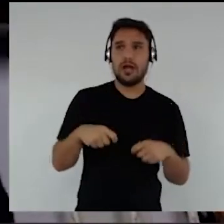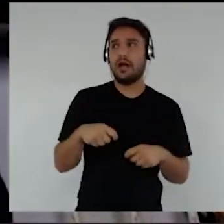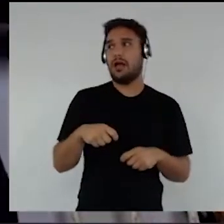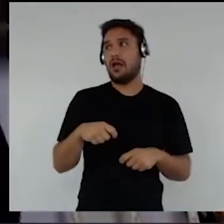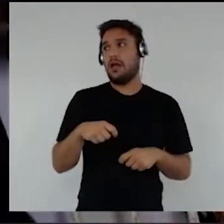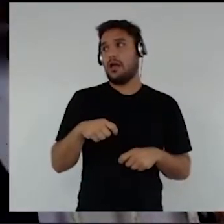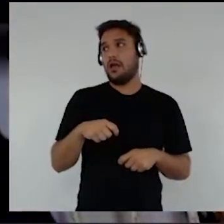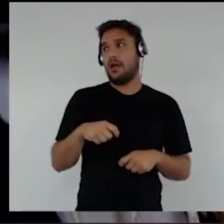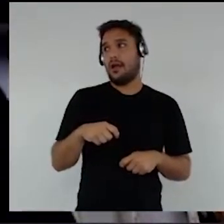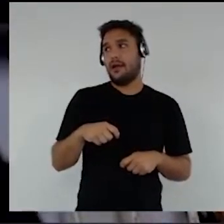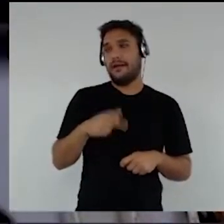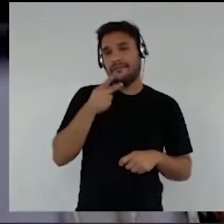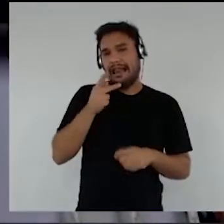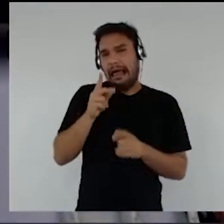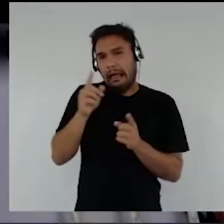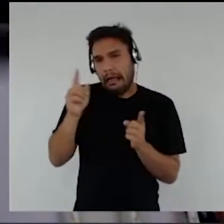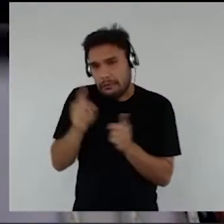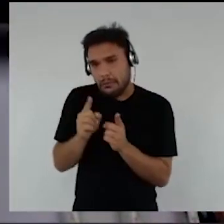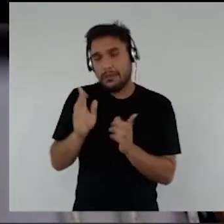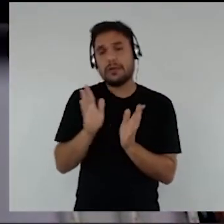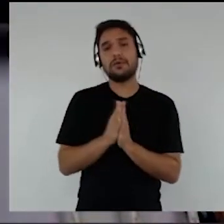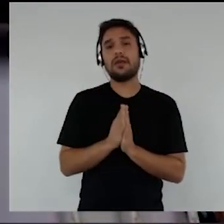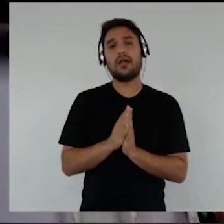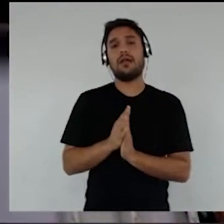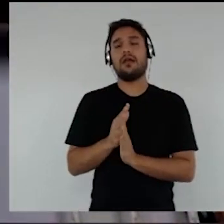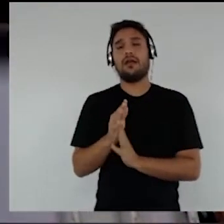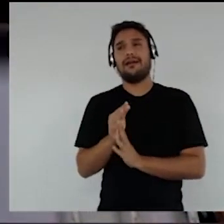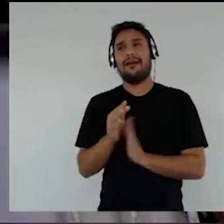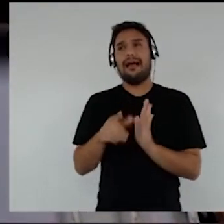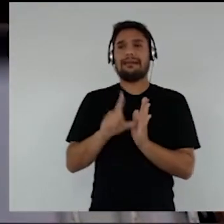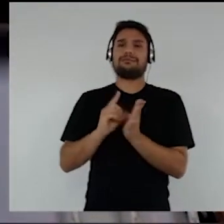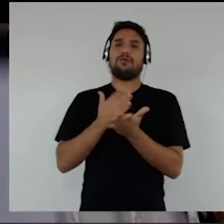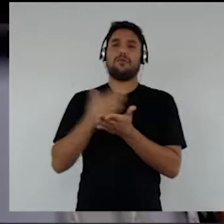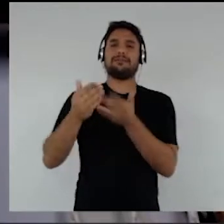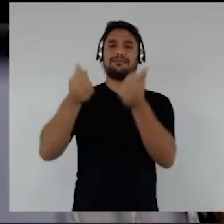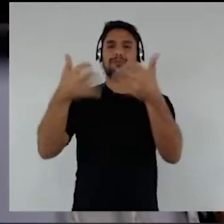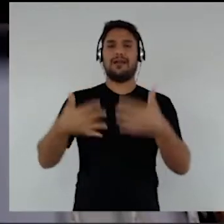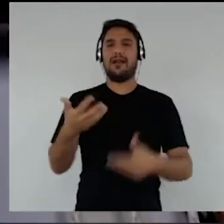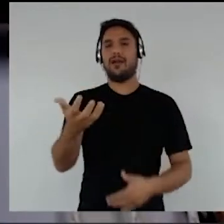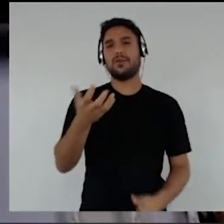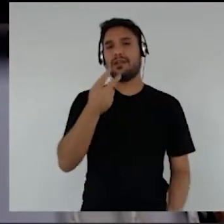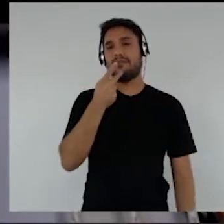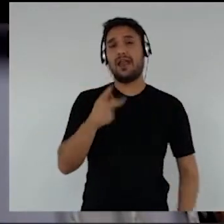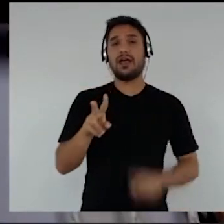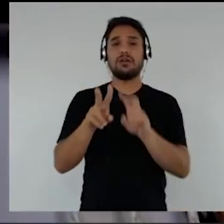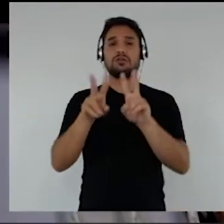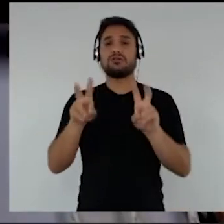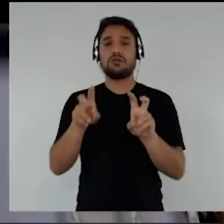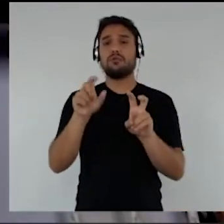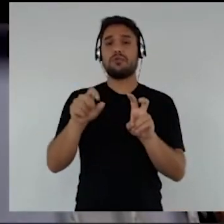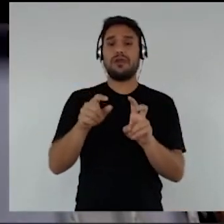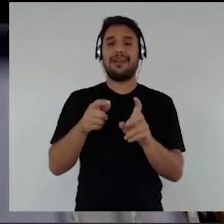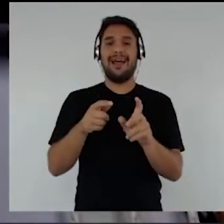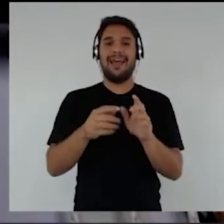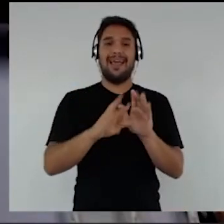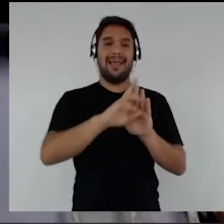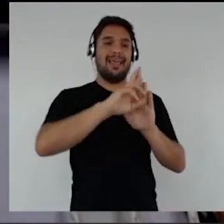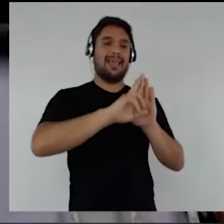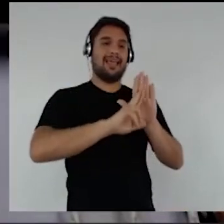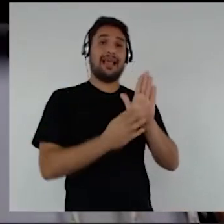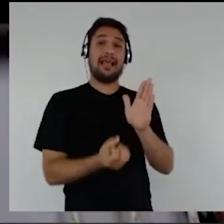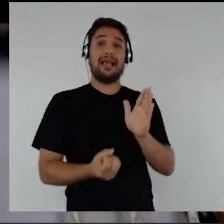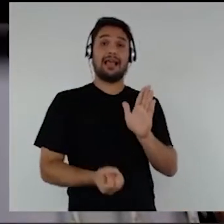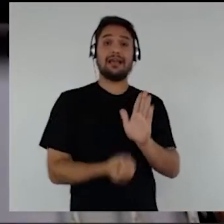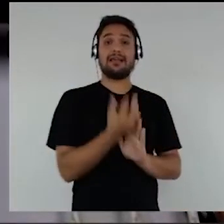gancho, já começar a falar bem brevemente, mas eu acho que, Felipe, antes de qualquer coisa, eu queria falar um pouquinho sobre a questão que você falou, regulamentação,